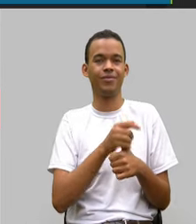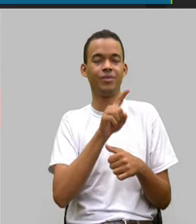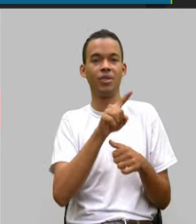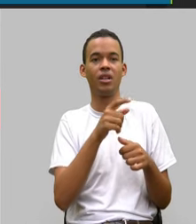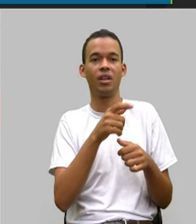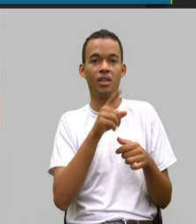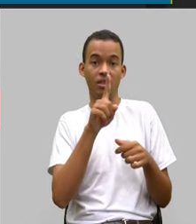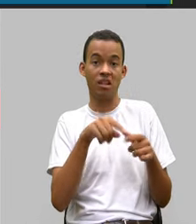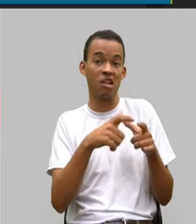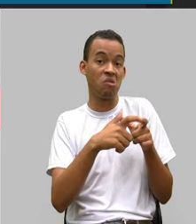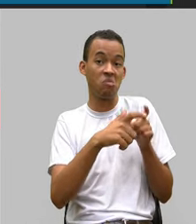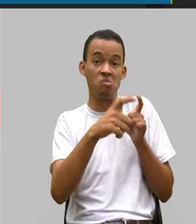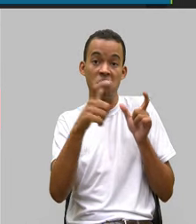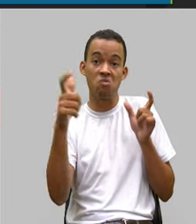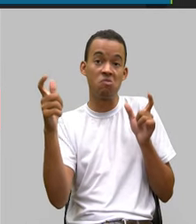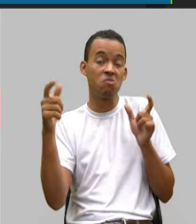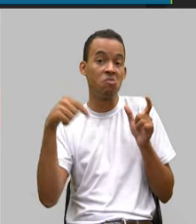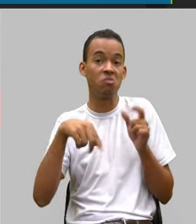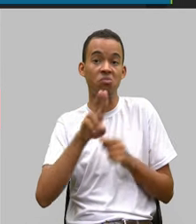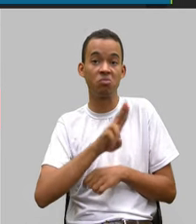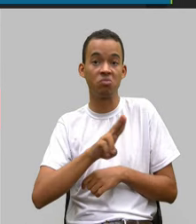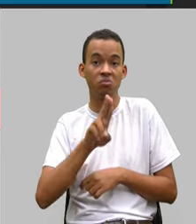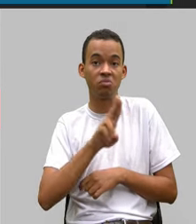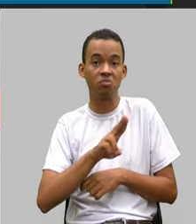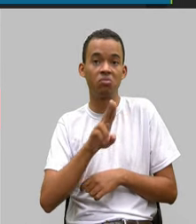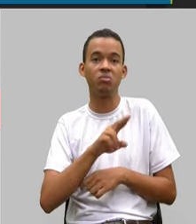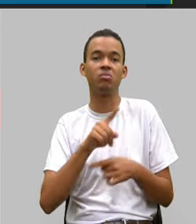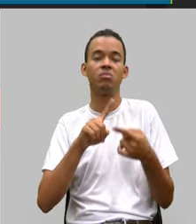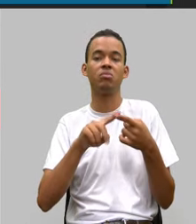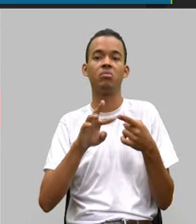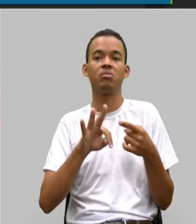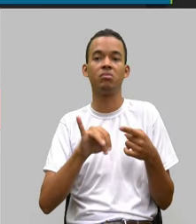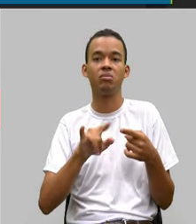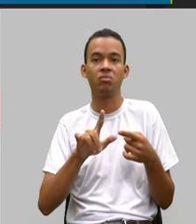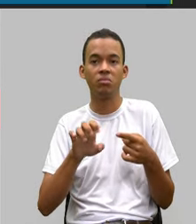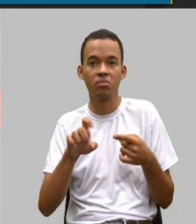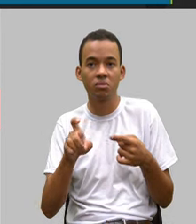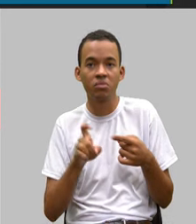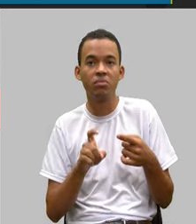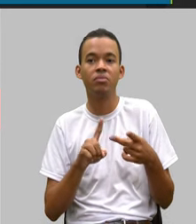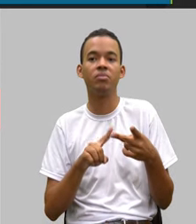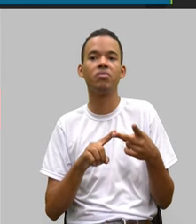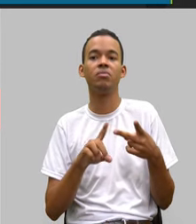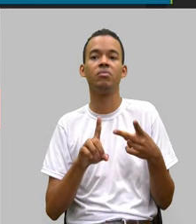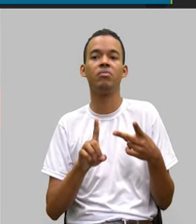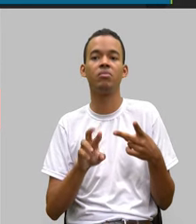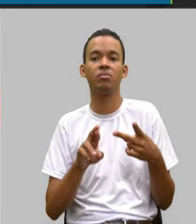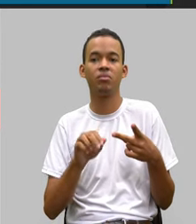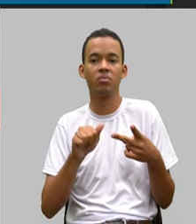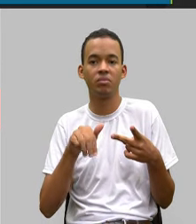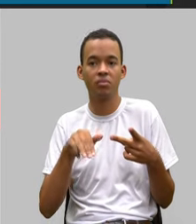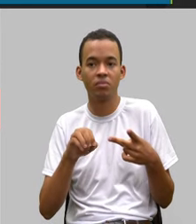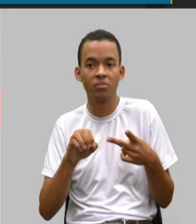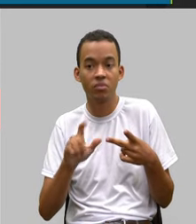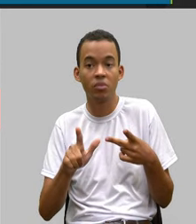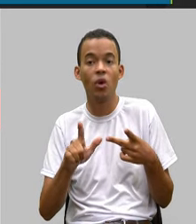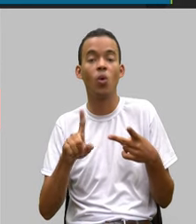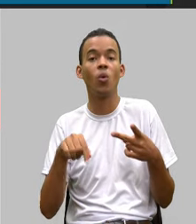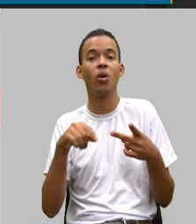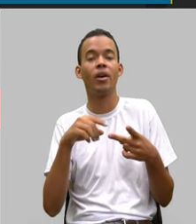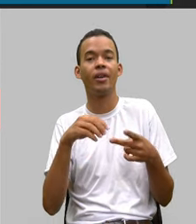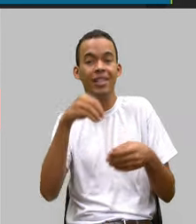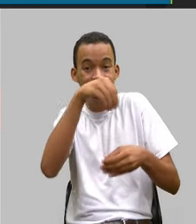menor preconceito na nossa sociedade nós temos tlex nós temos para mal eh que são derivados né são opioides